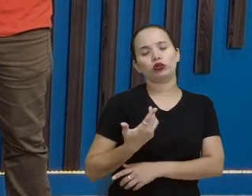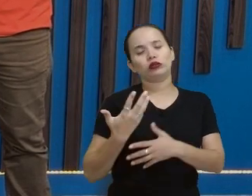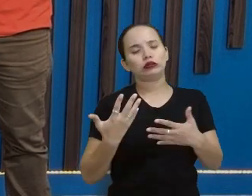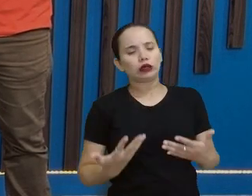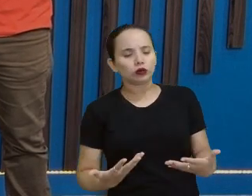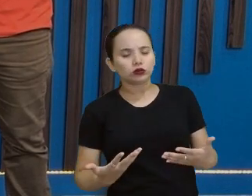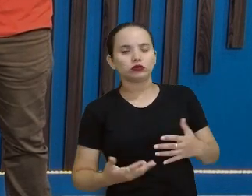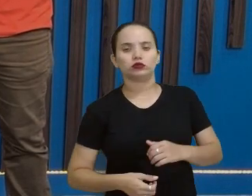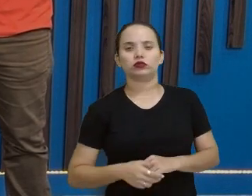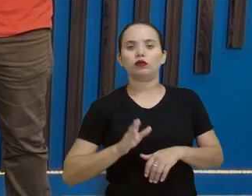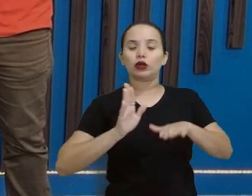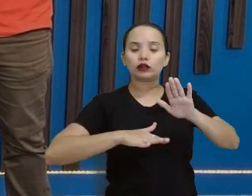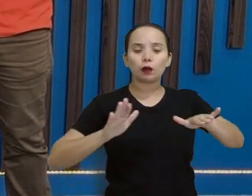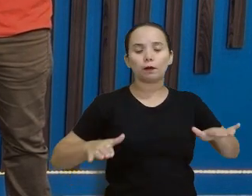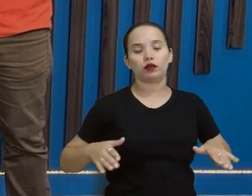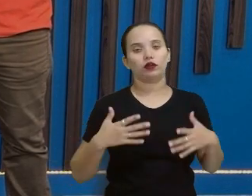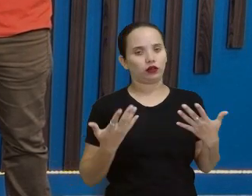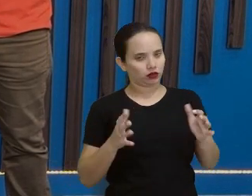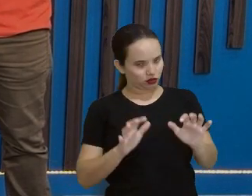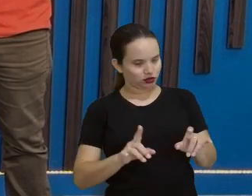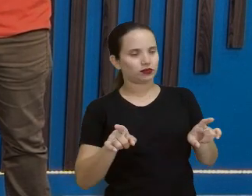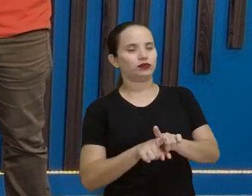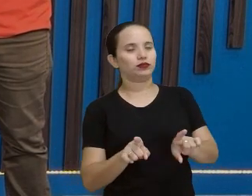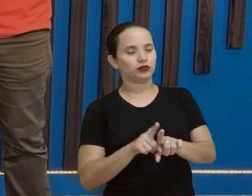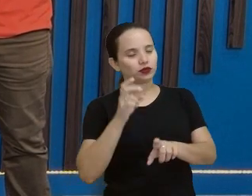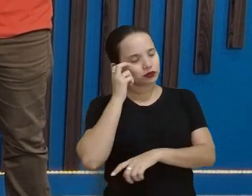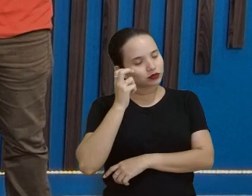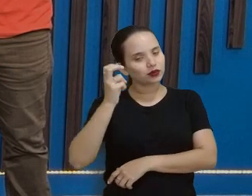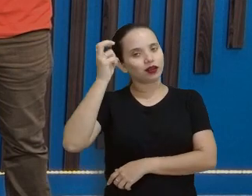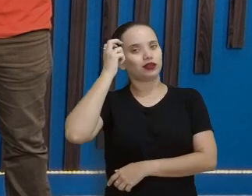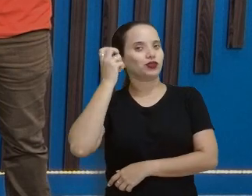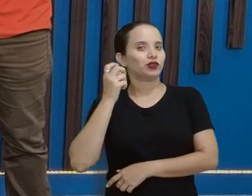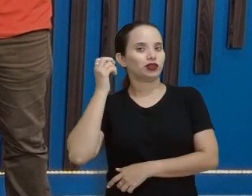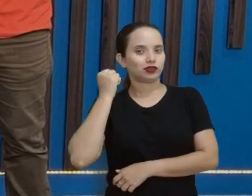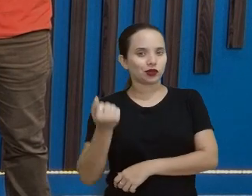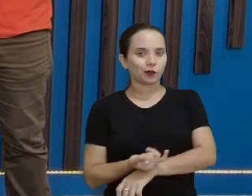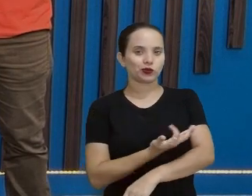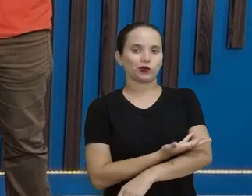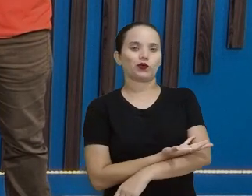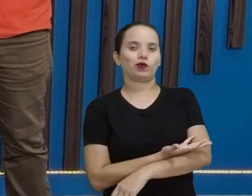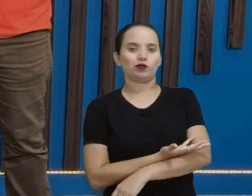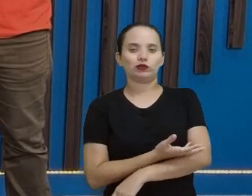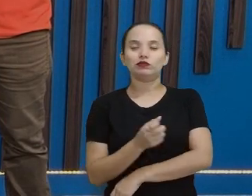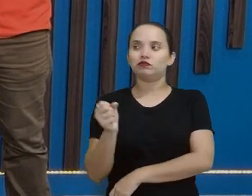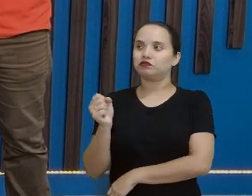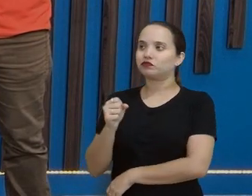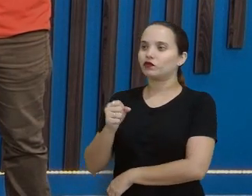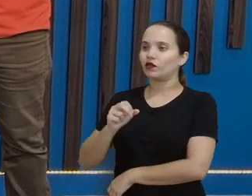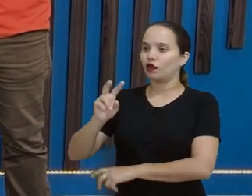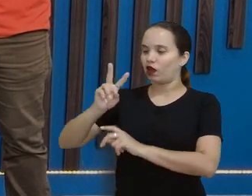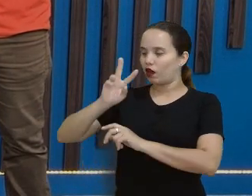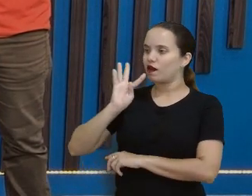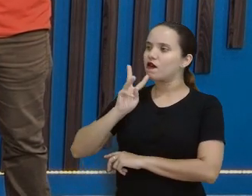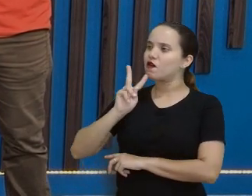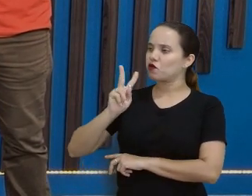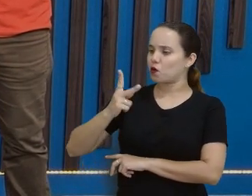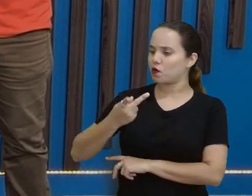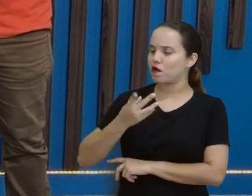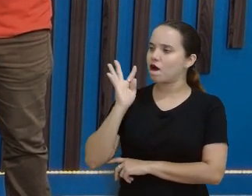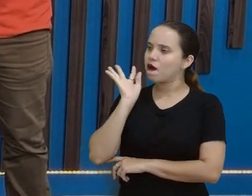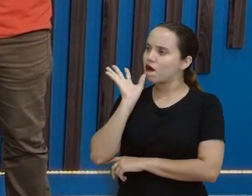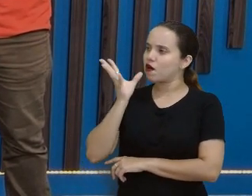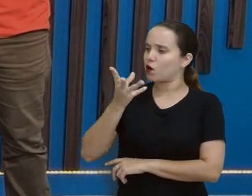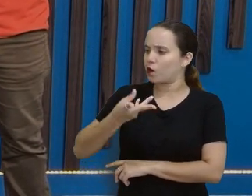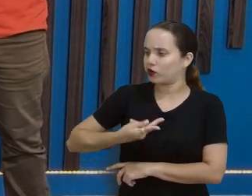autoliderar. Então, isso também é inteligência emocional, né, Armando? Então, Reconhecer esse tipo de coisa, né? Oxente. Reconhecer